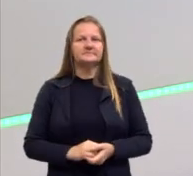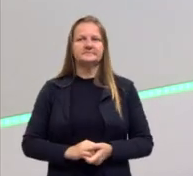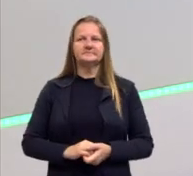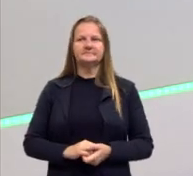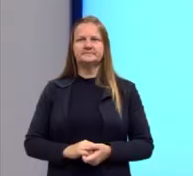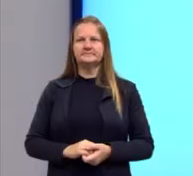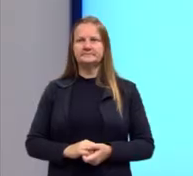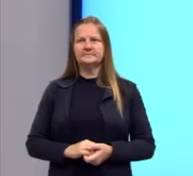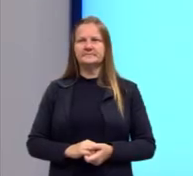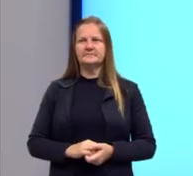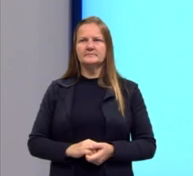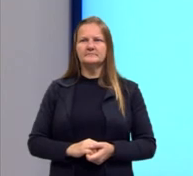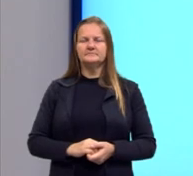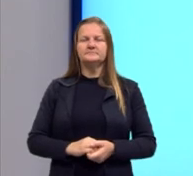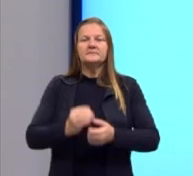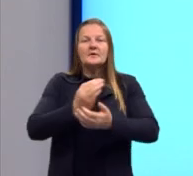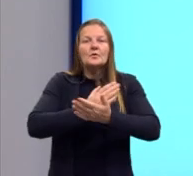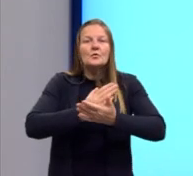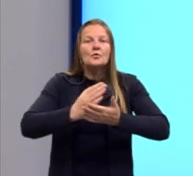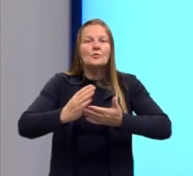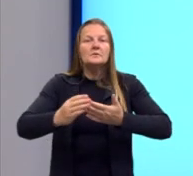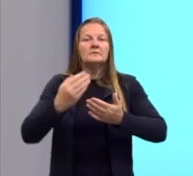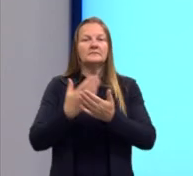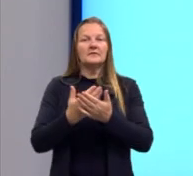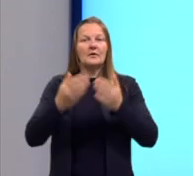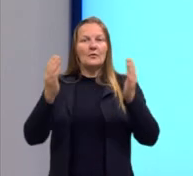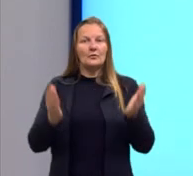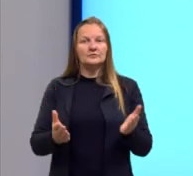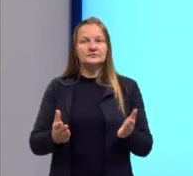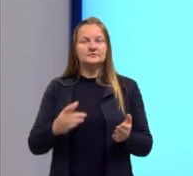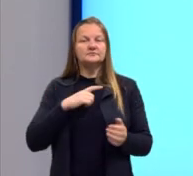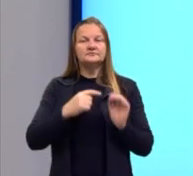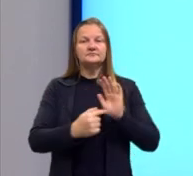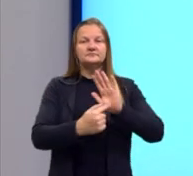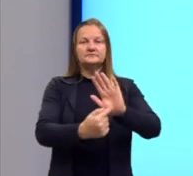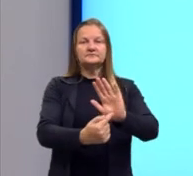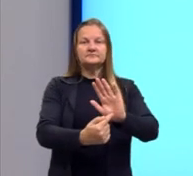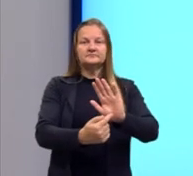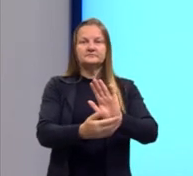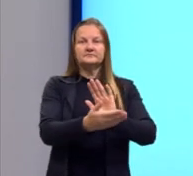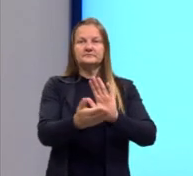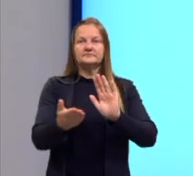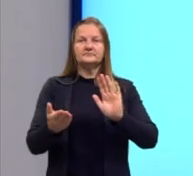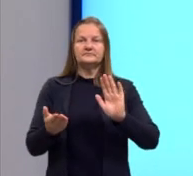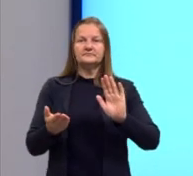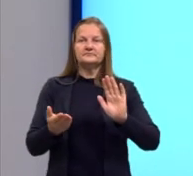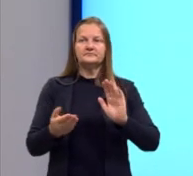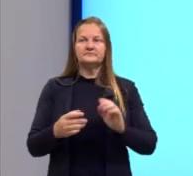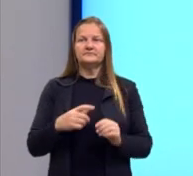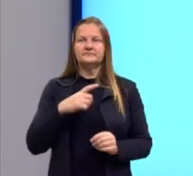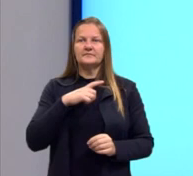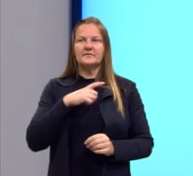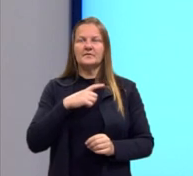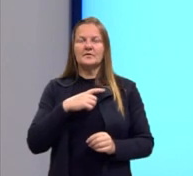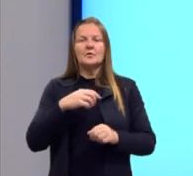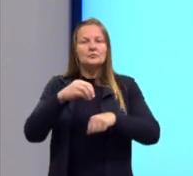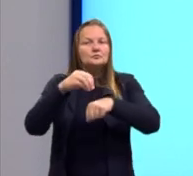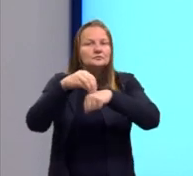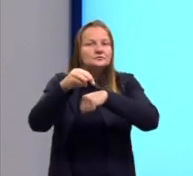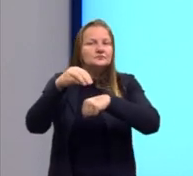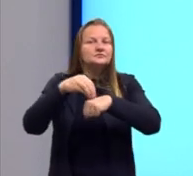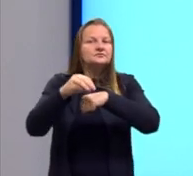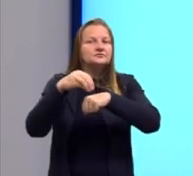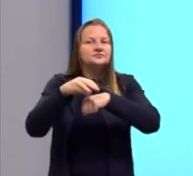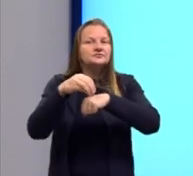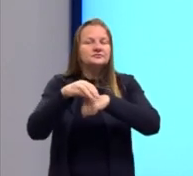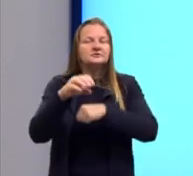bom para a sala de hoje eu quero também trazer né para vocês essa recomendação de